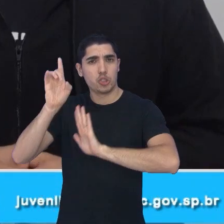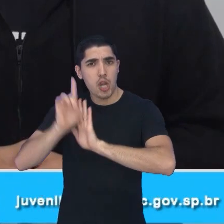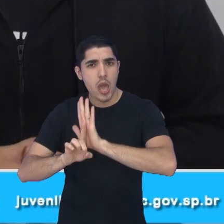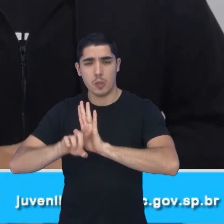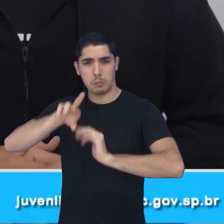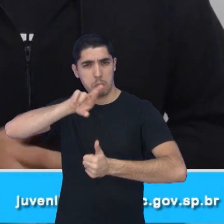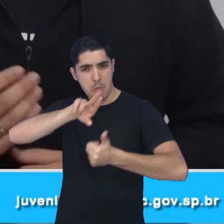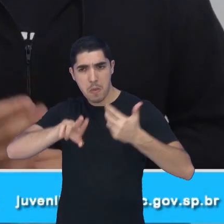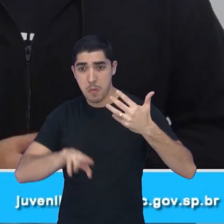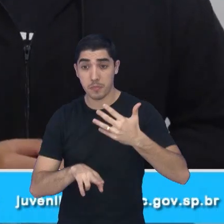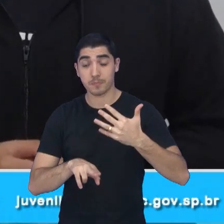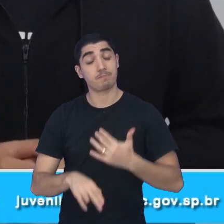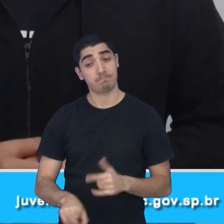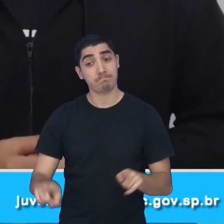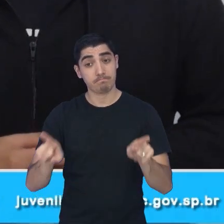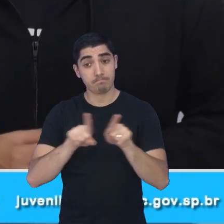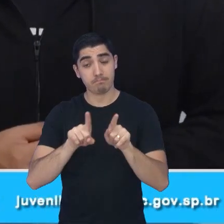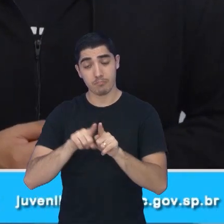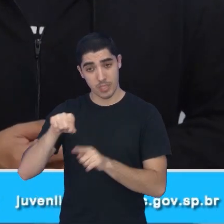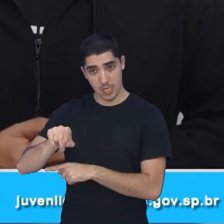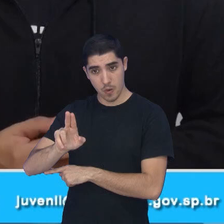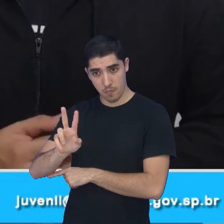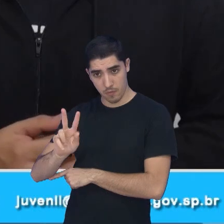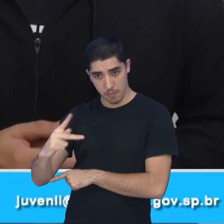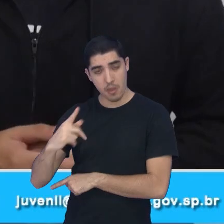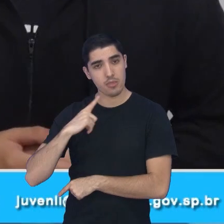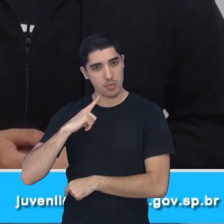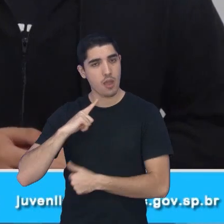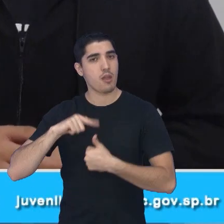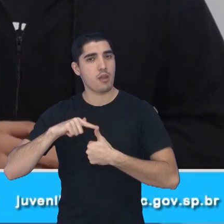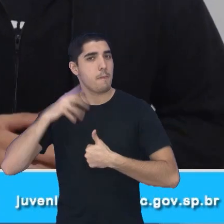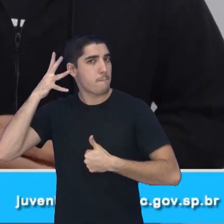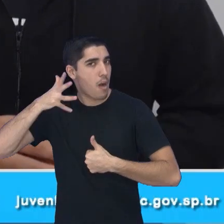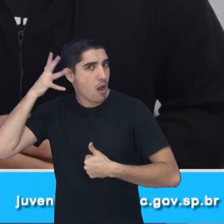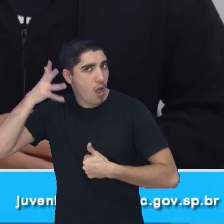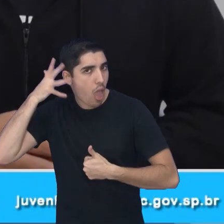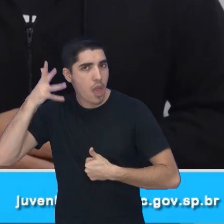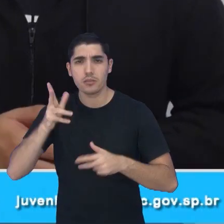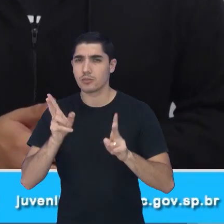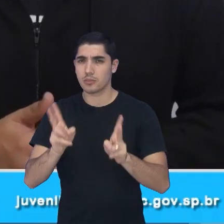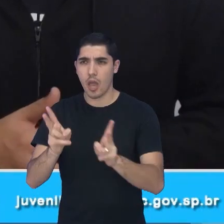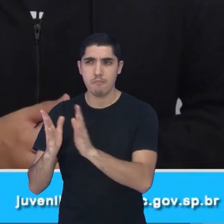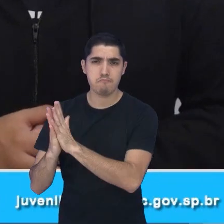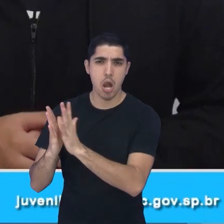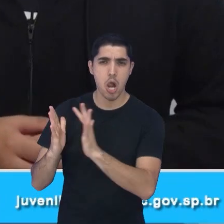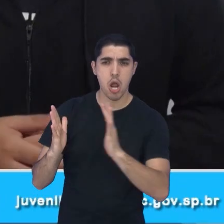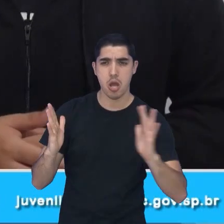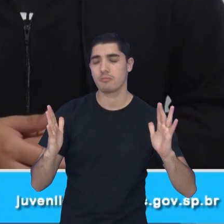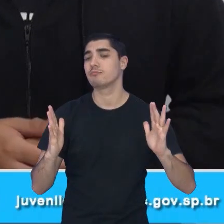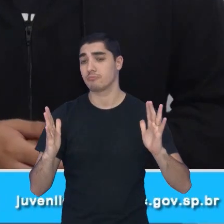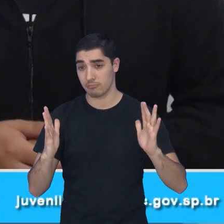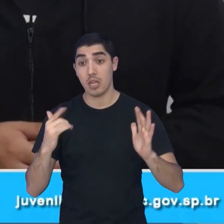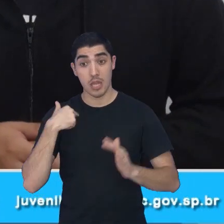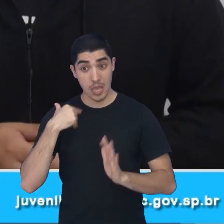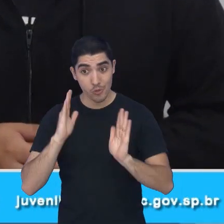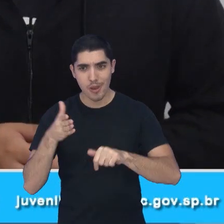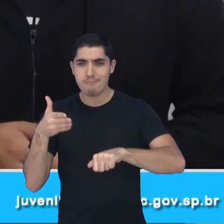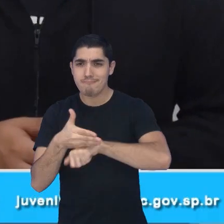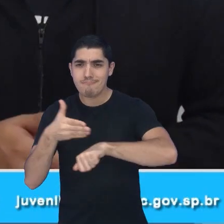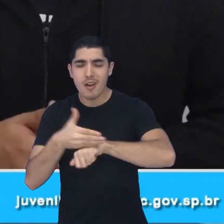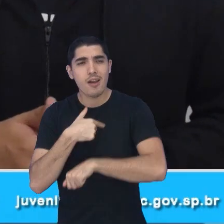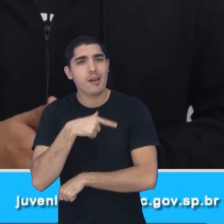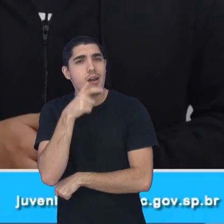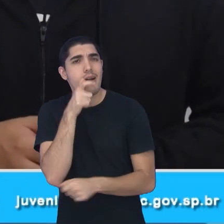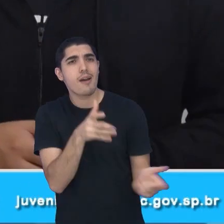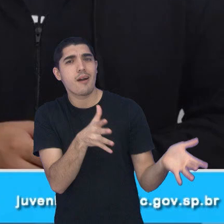também. Além disso, a nossa faculdade disponibiliza palestras durante o ano e aulas magnas também, que eu já participei e gostei muito de